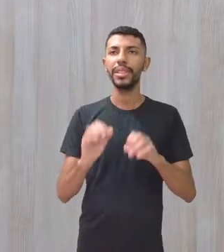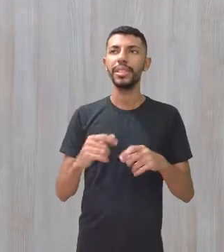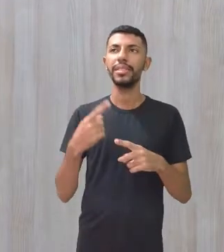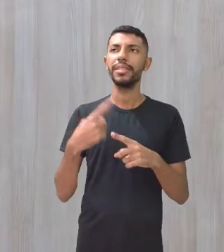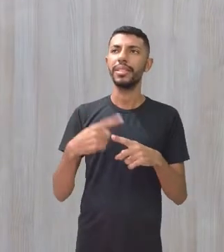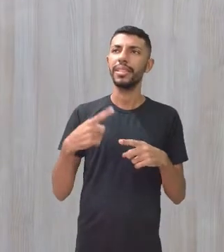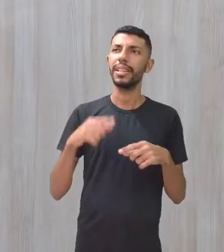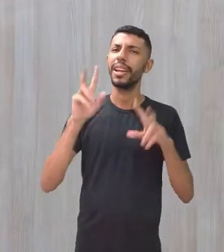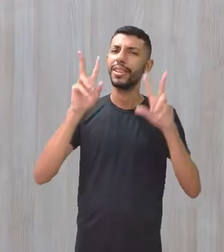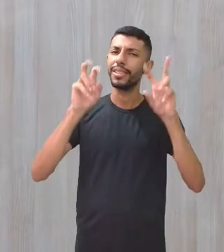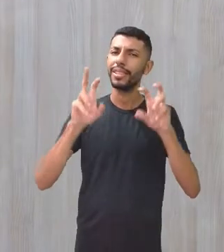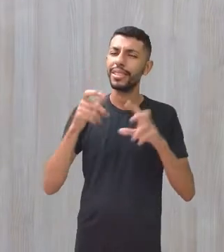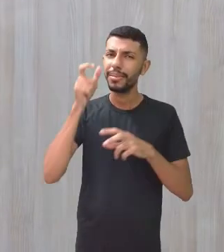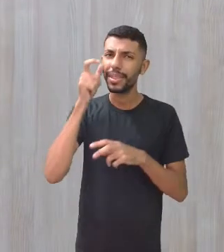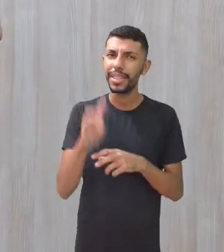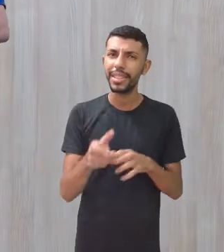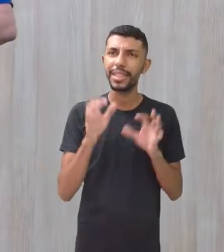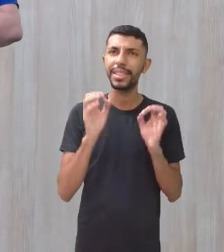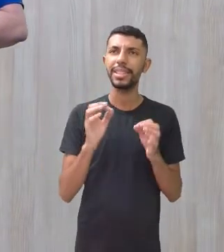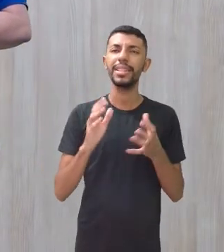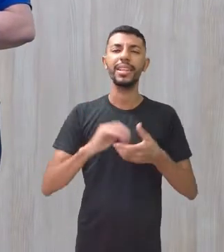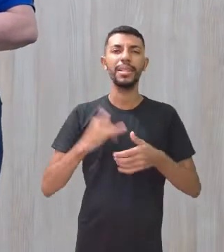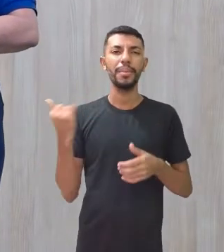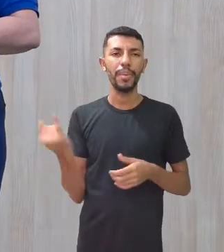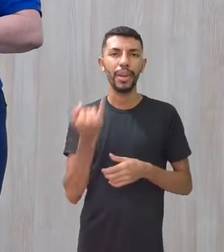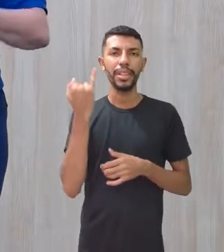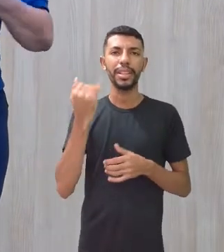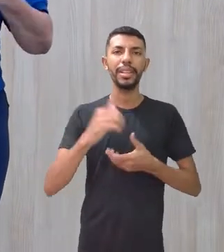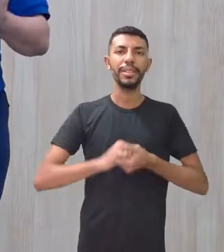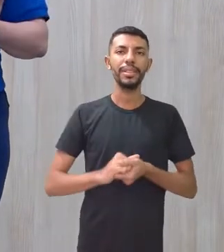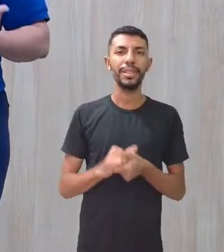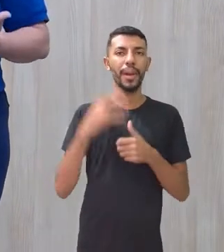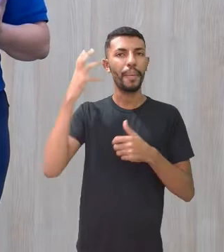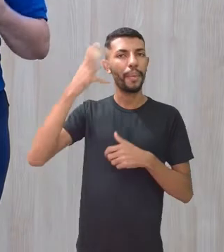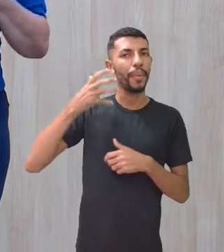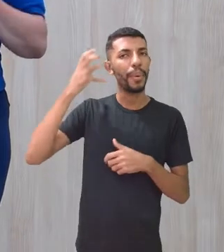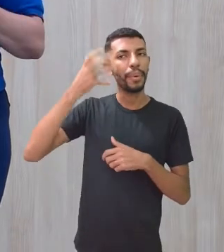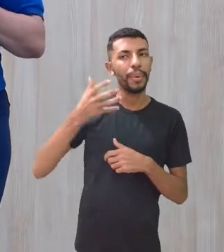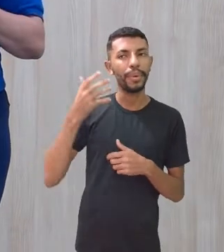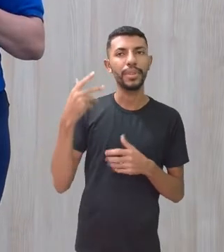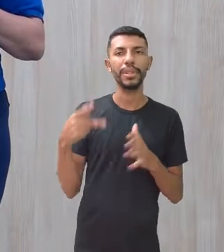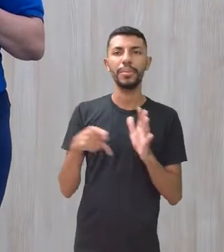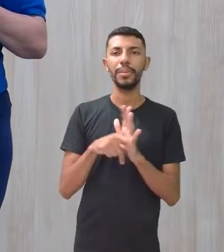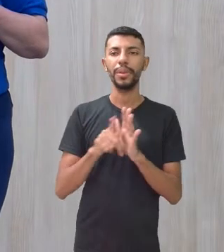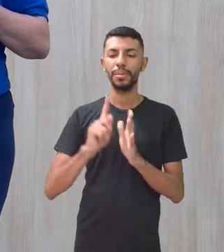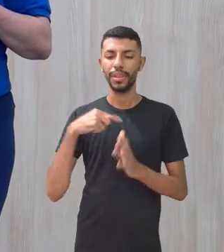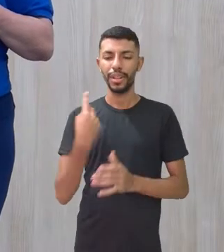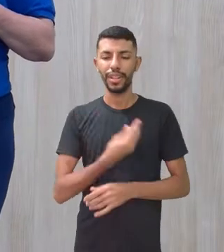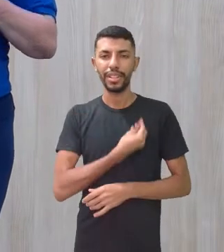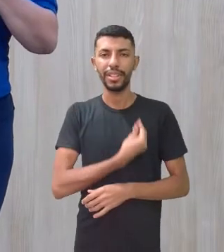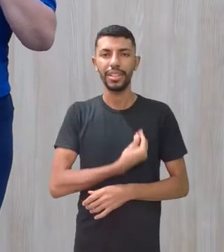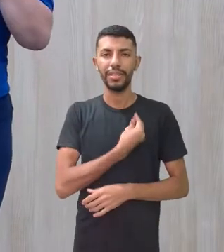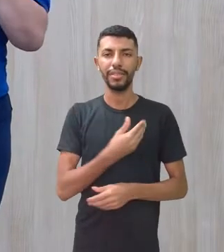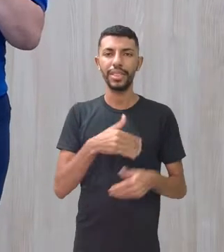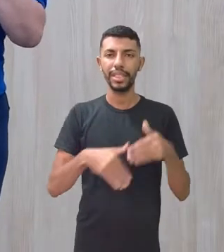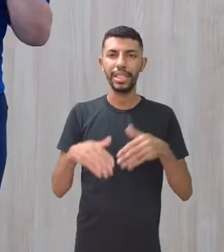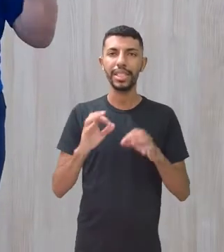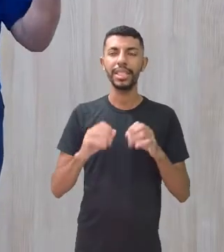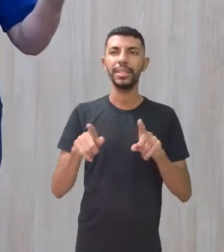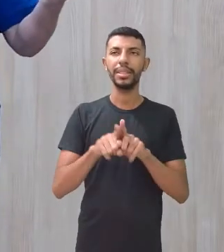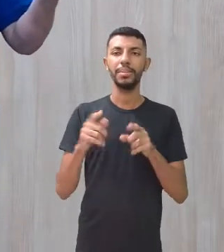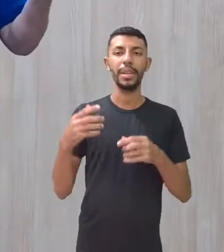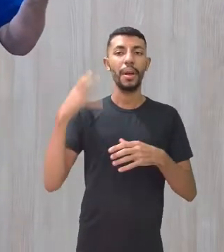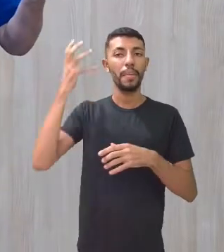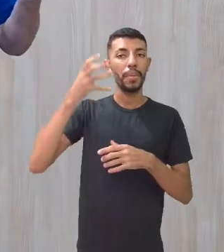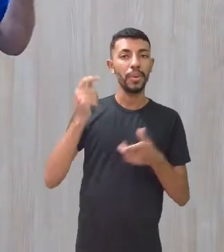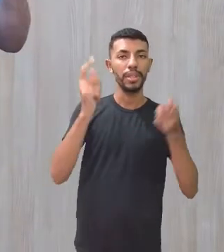Porque eu acho que é um tema tão interessante, tão rico, né? A música fazendo parte da nossa vida, né? A música e a